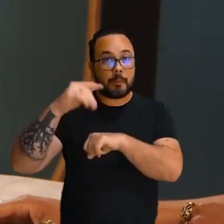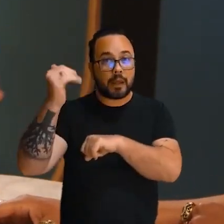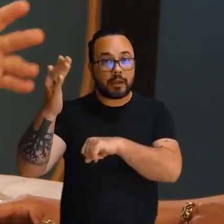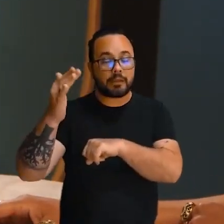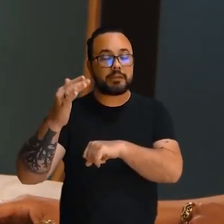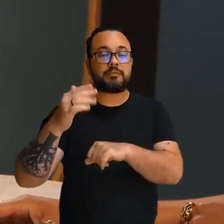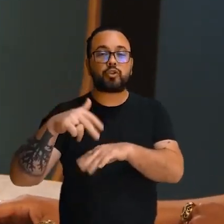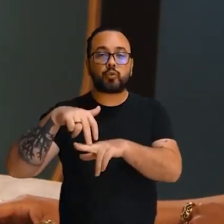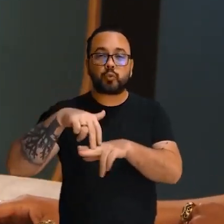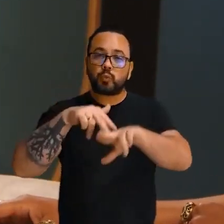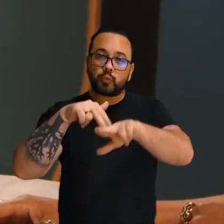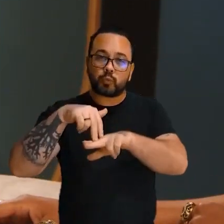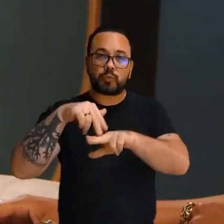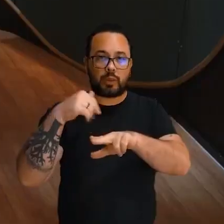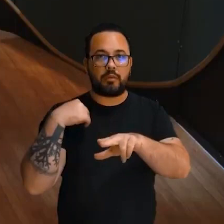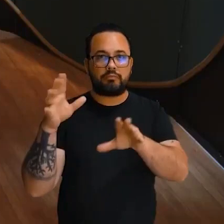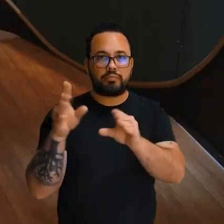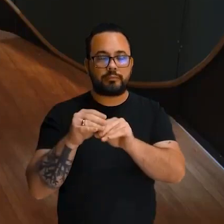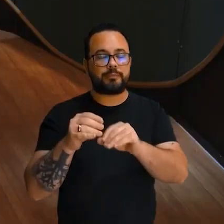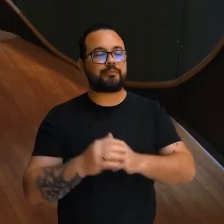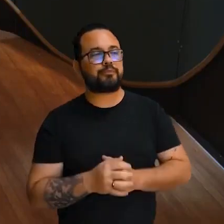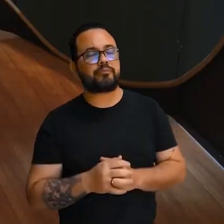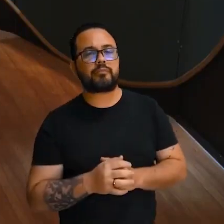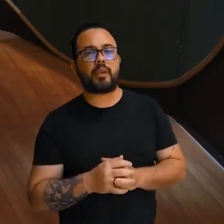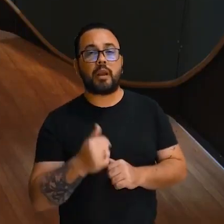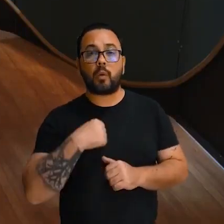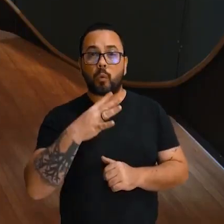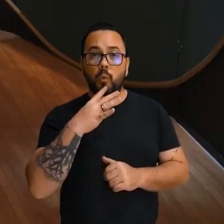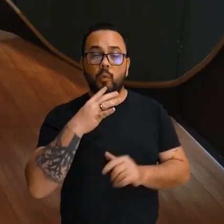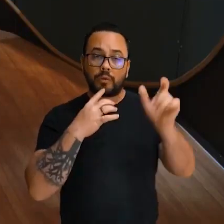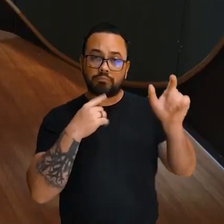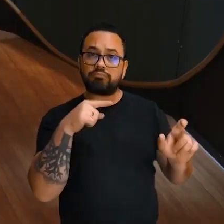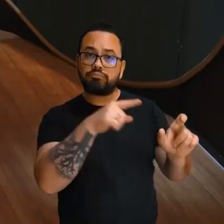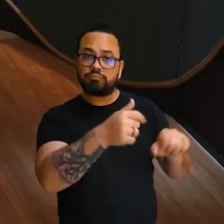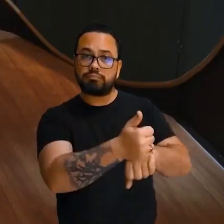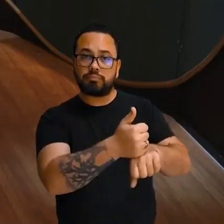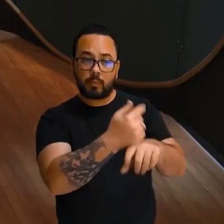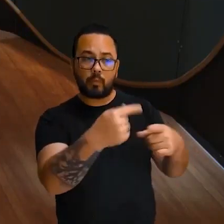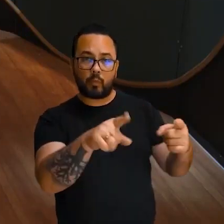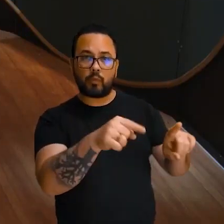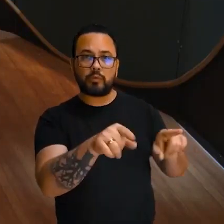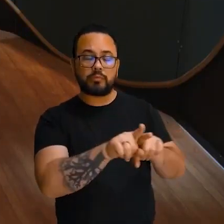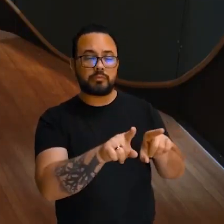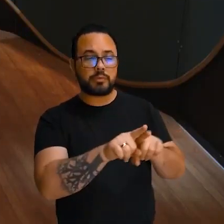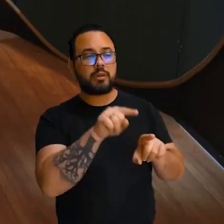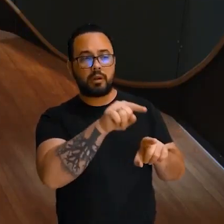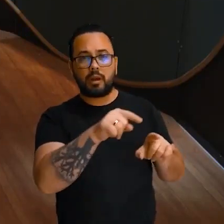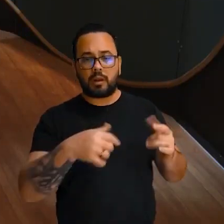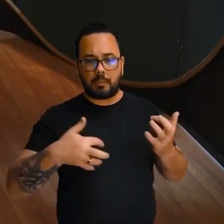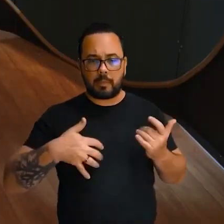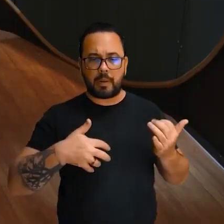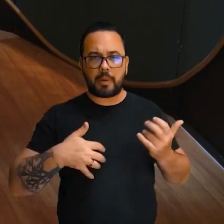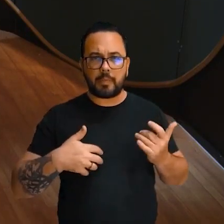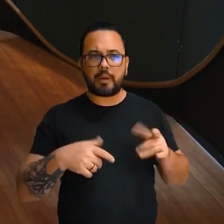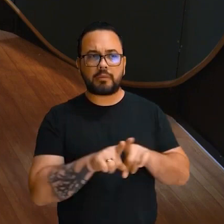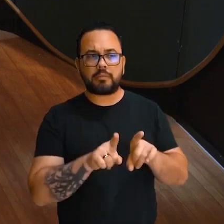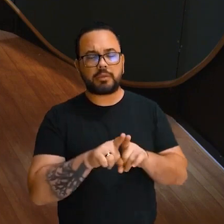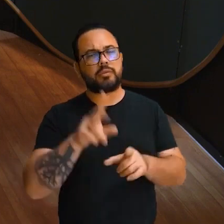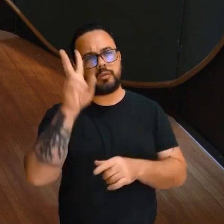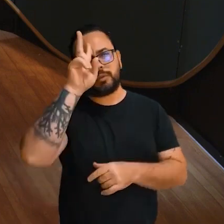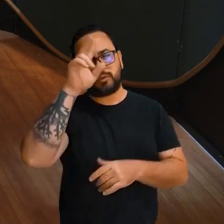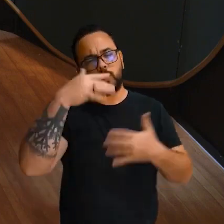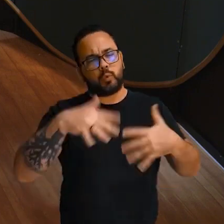só tentar fazer um resumo. Fui lá pra surfar, conheci um músico que também tocava tap. É uma história surreal. É uma história surreal que um dia eu conto com mais